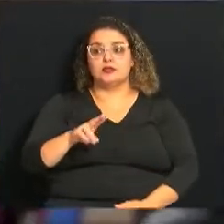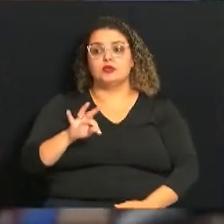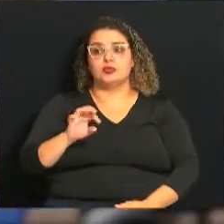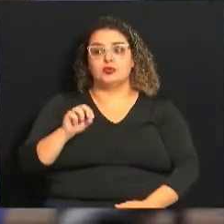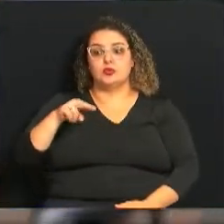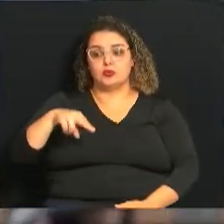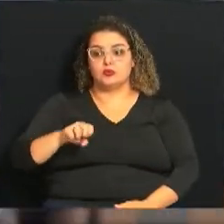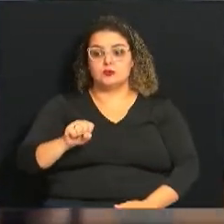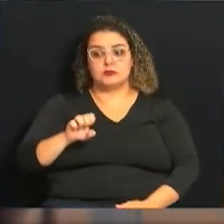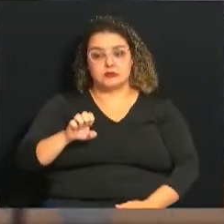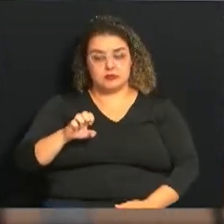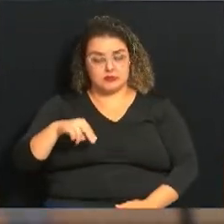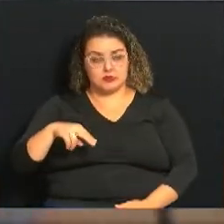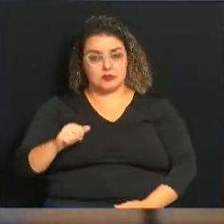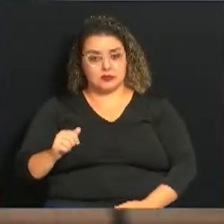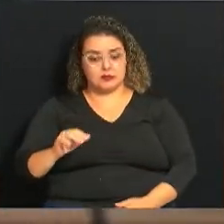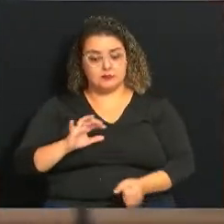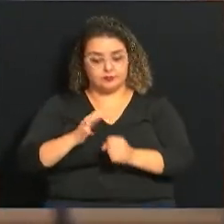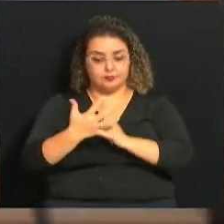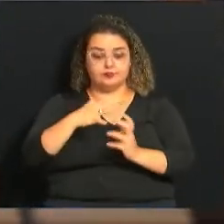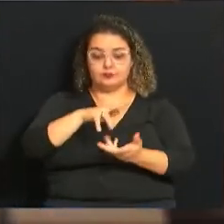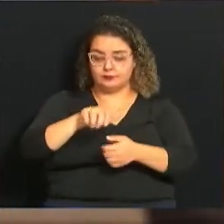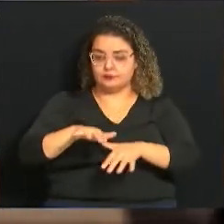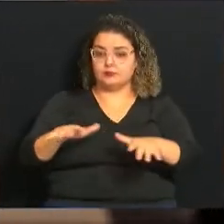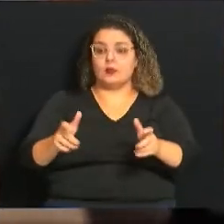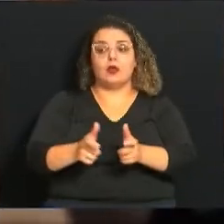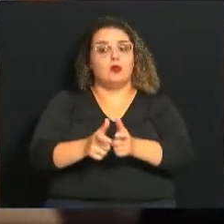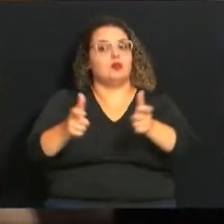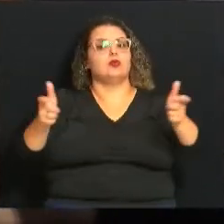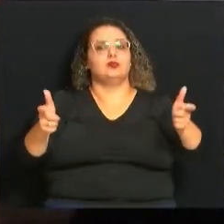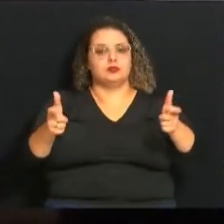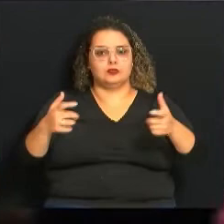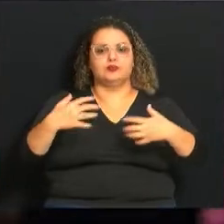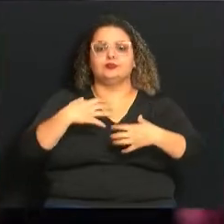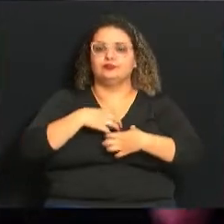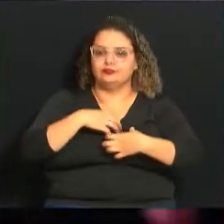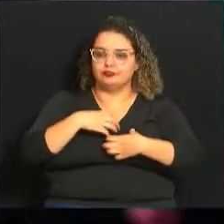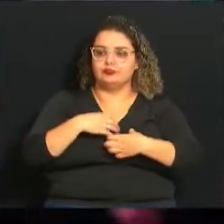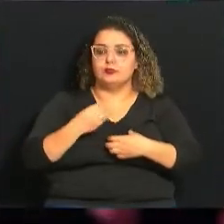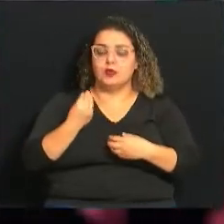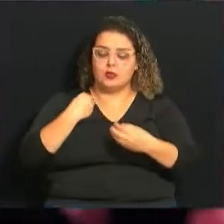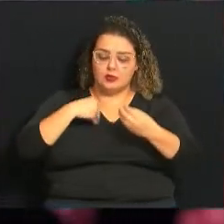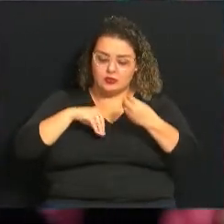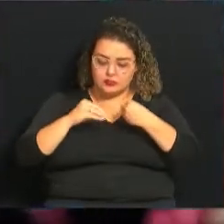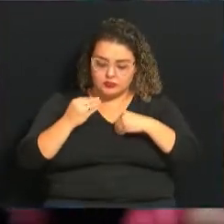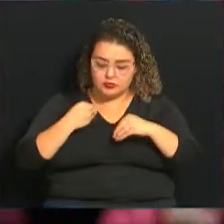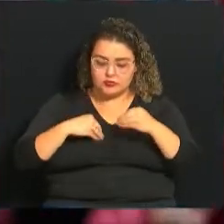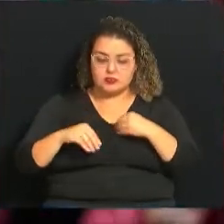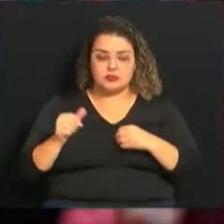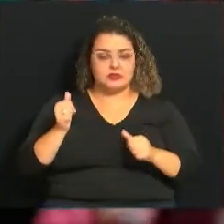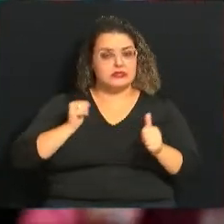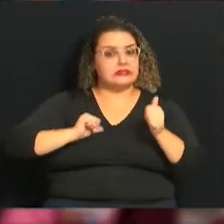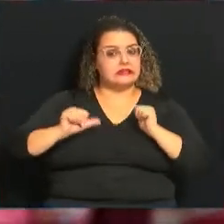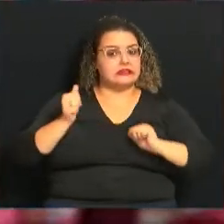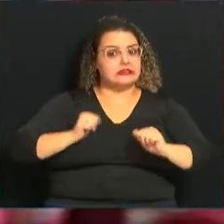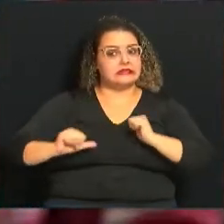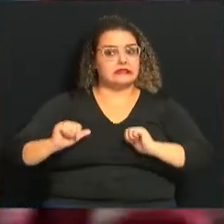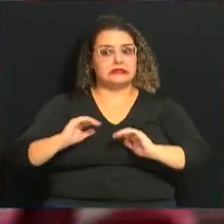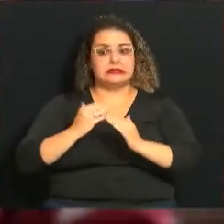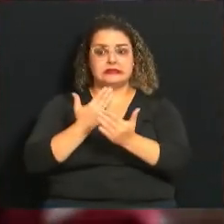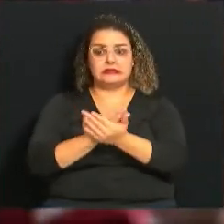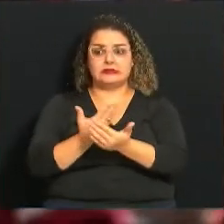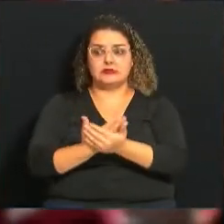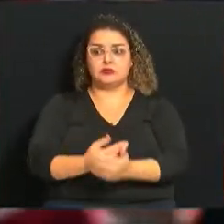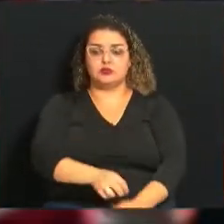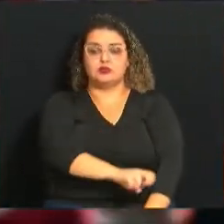da Covid-19 aumentou o quadro de sintoma de depressão e ansiedade em estudantes do 5º e 9º